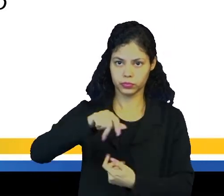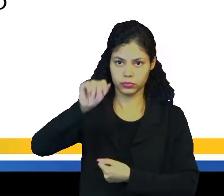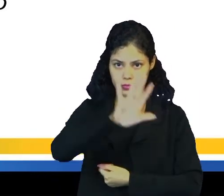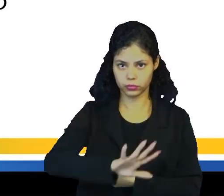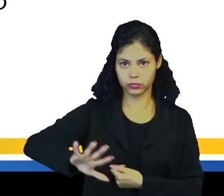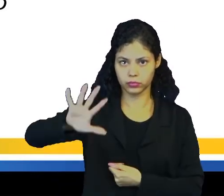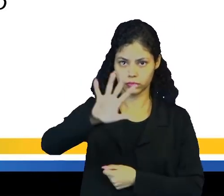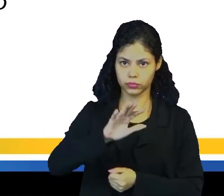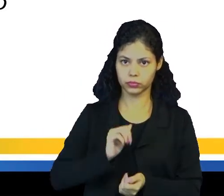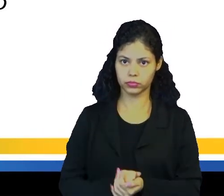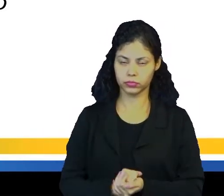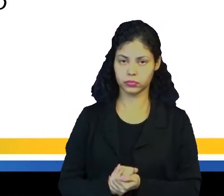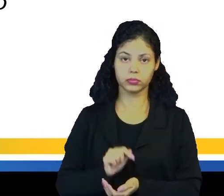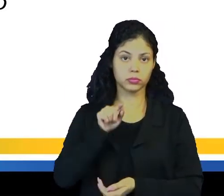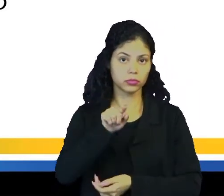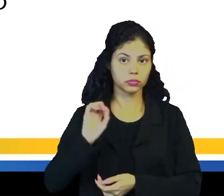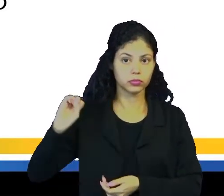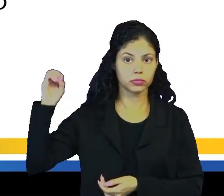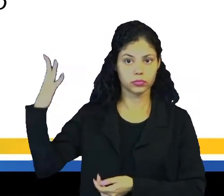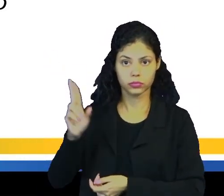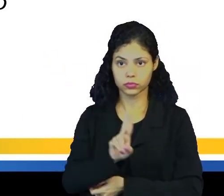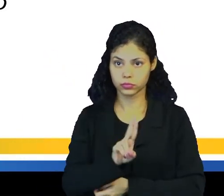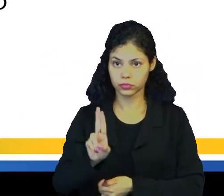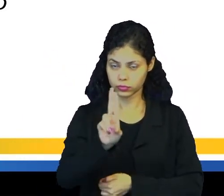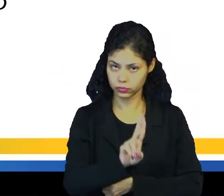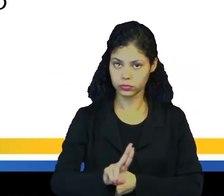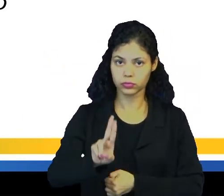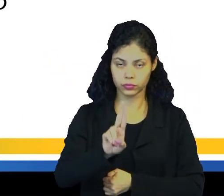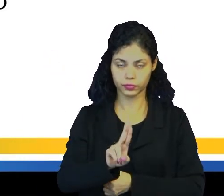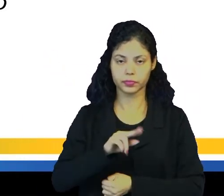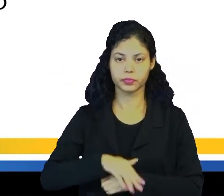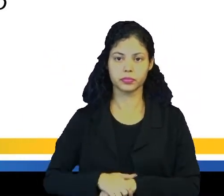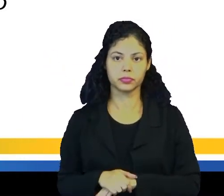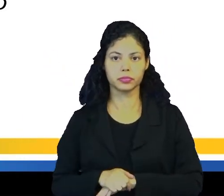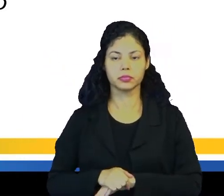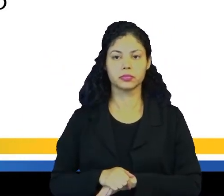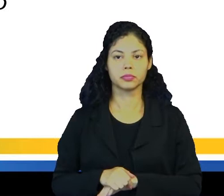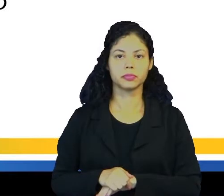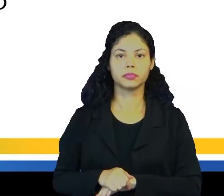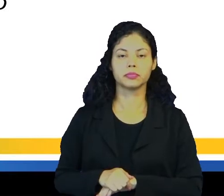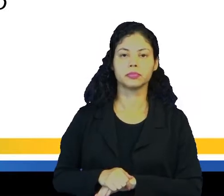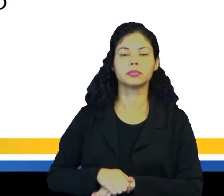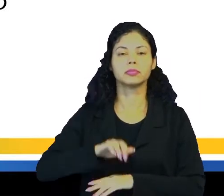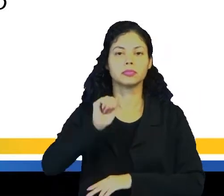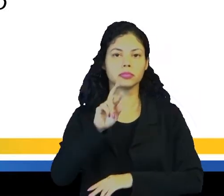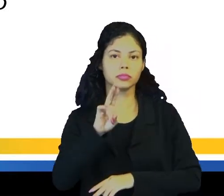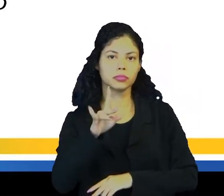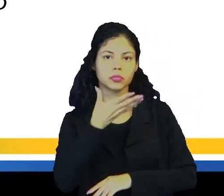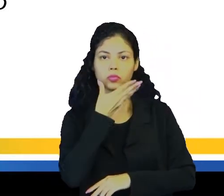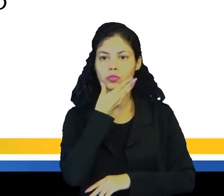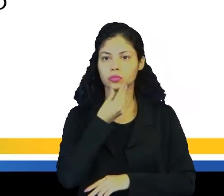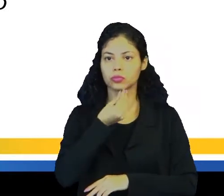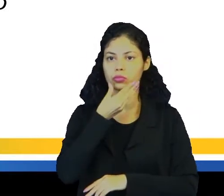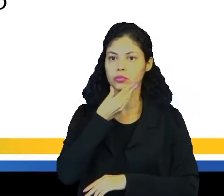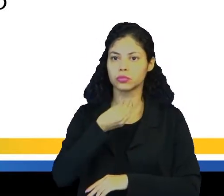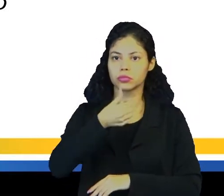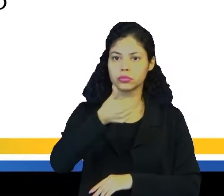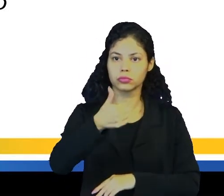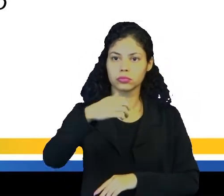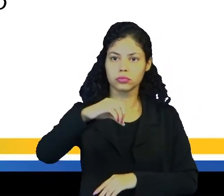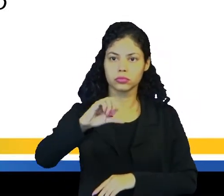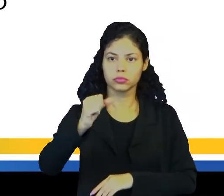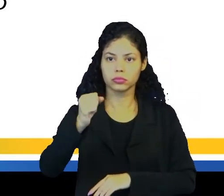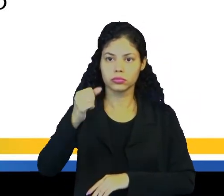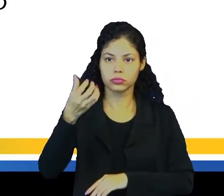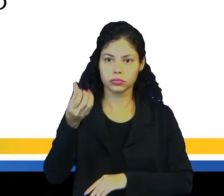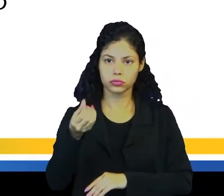todo. Então, nesse caso, essa nomenclatura foi utilizada aí pelo americano Thomas Lovejoy. Desde